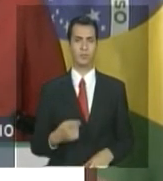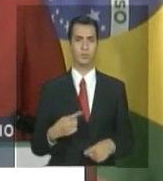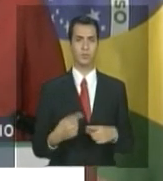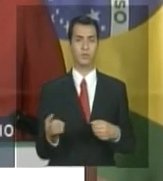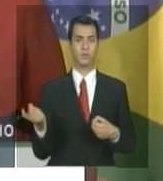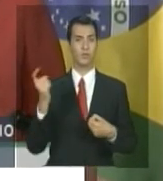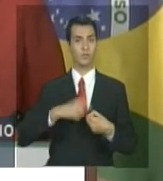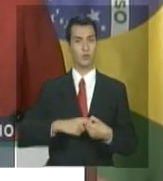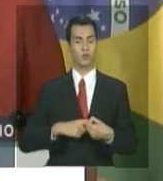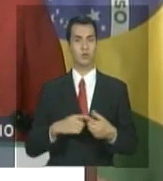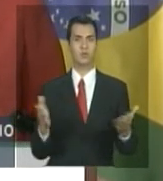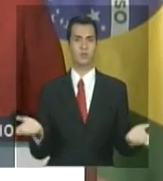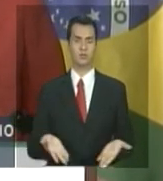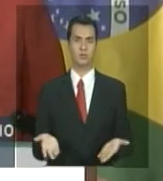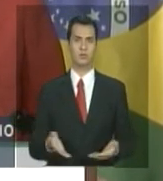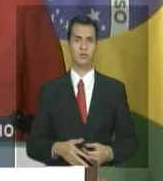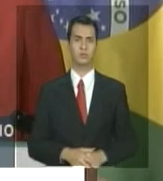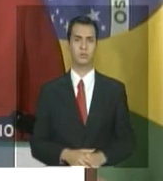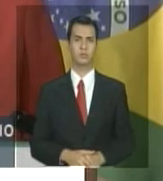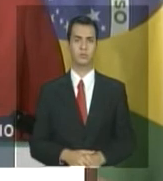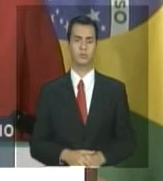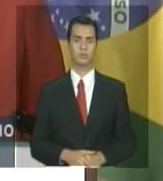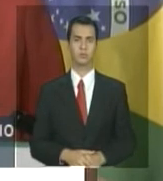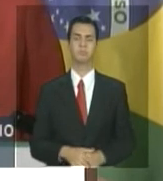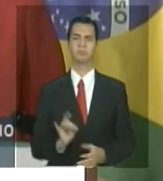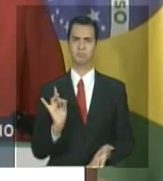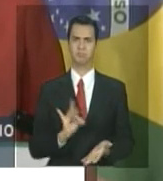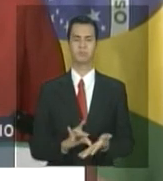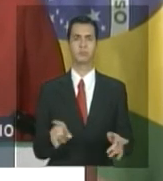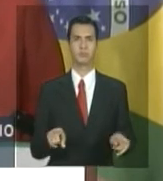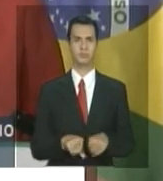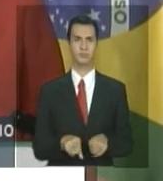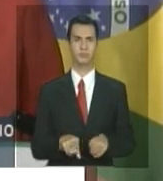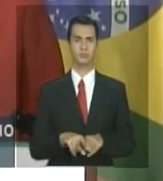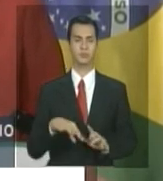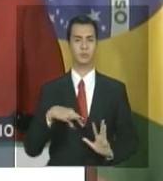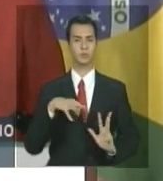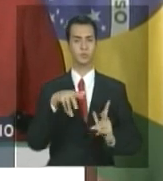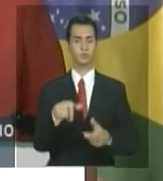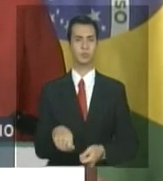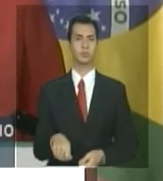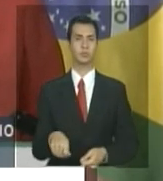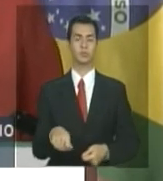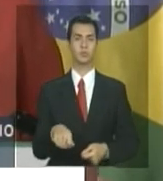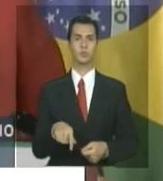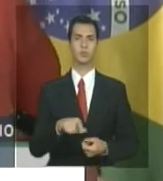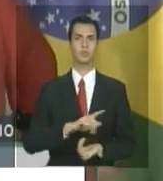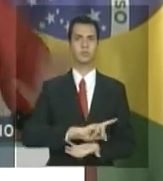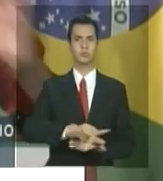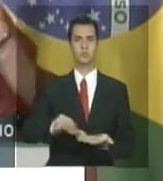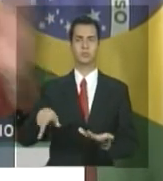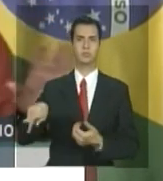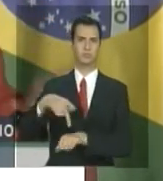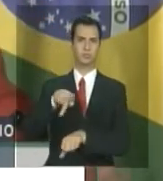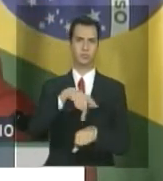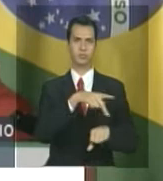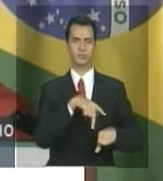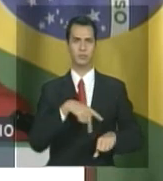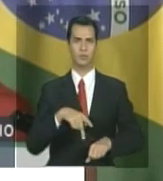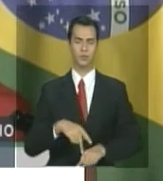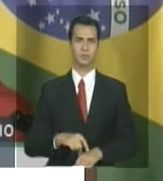retomada dessa crise e, sem sombra de dúvida, um mundo multipolar, diferenciado